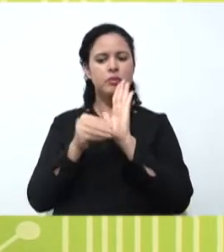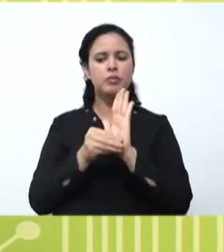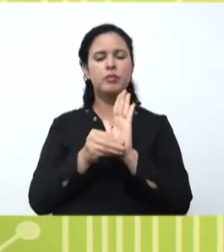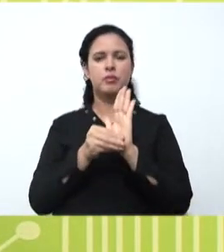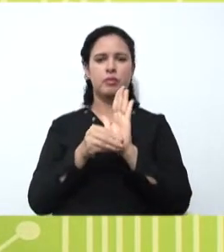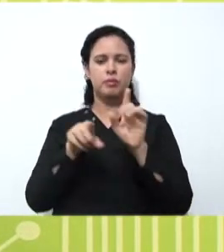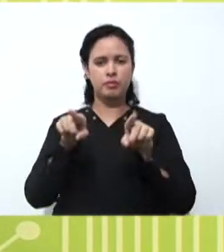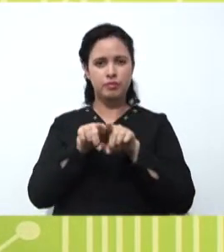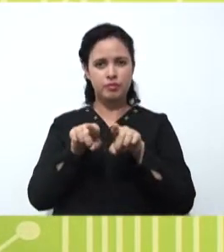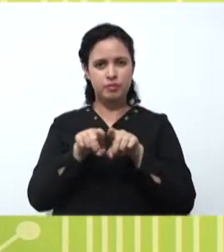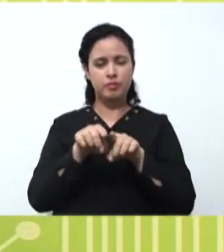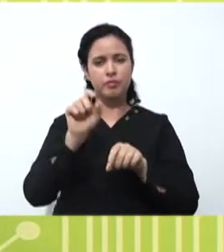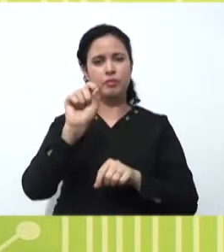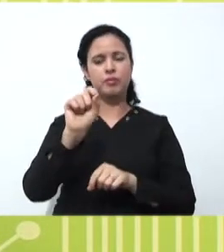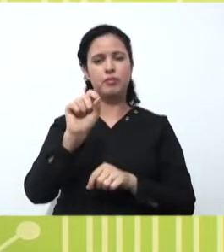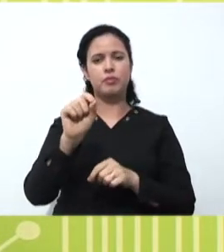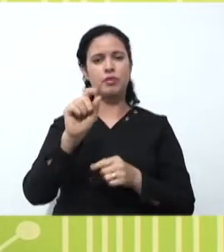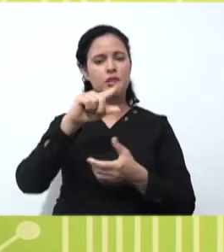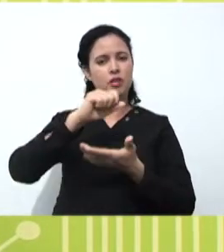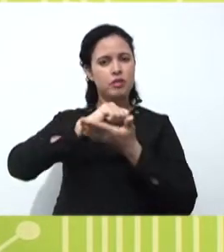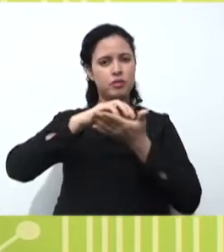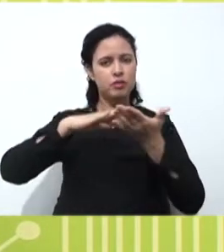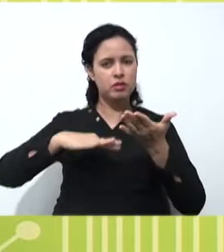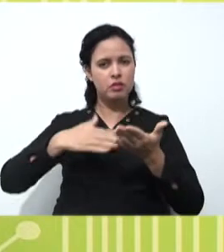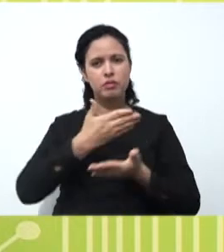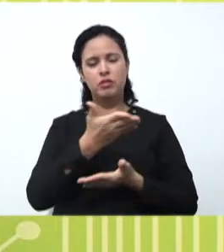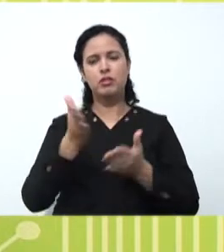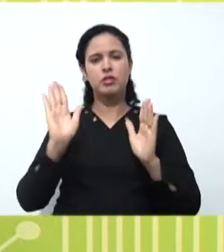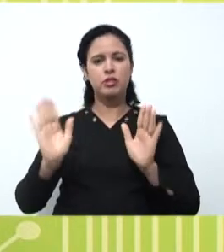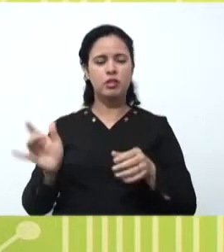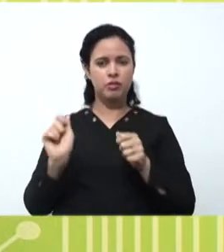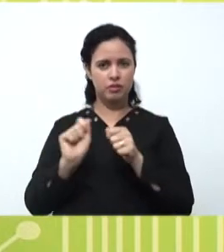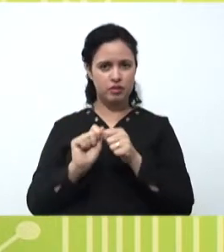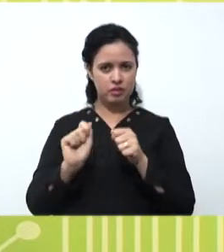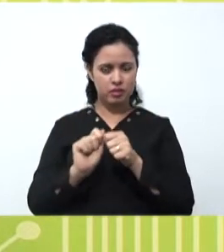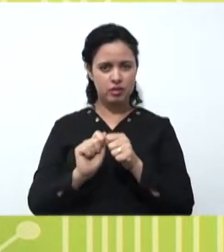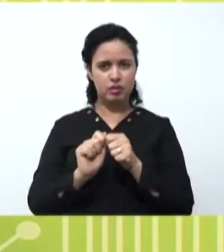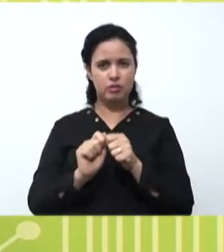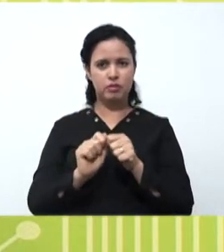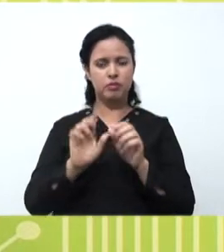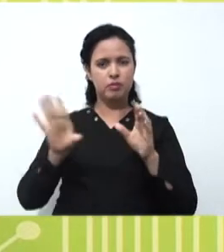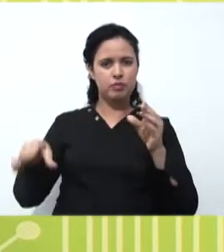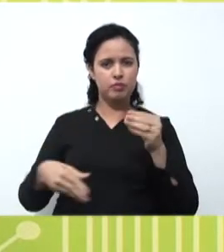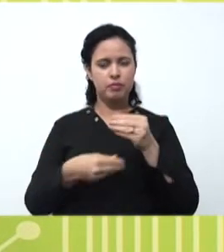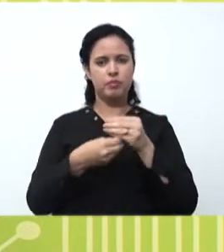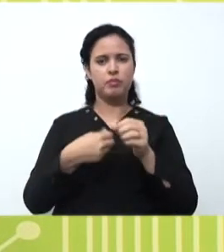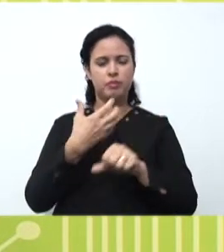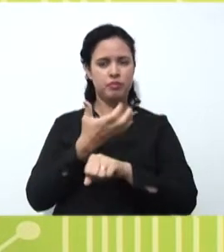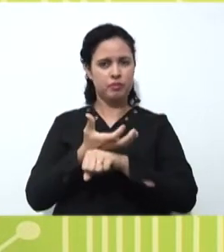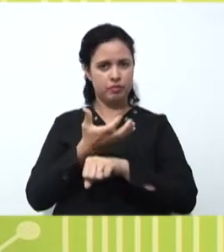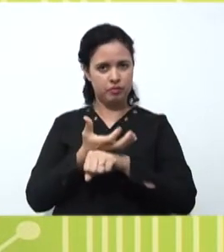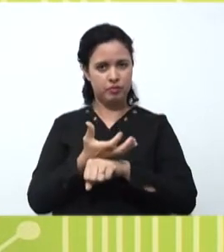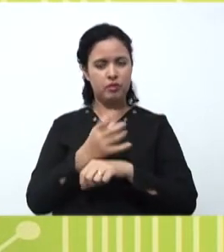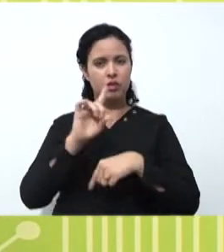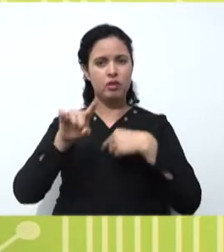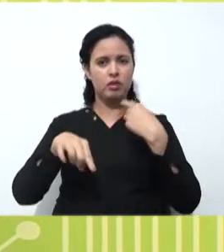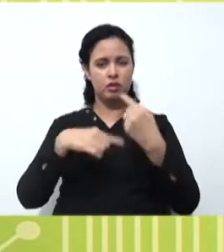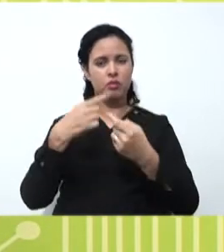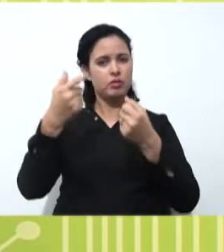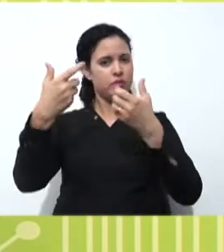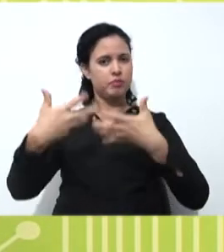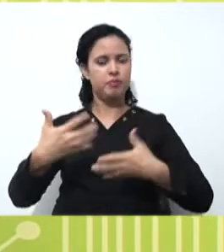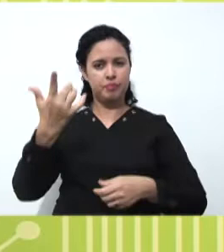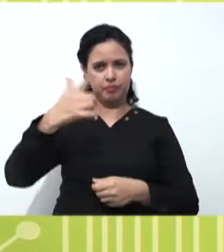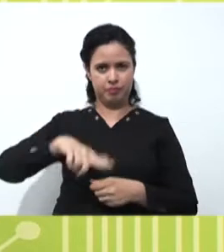conteúdos, muitas atividades que vocês já fizeram para compor a atividade dessa disciplina. Mas depois a gente explica um